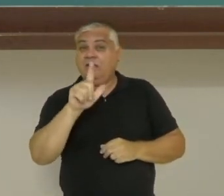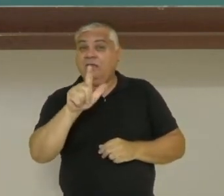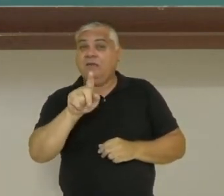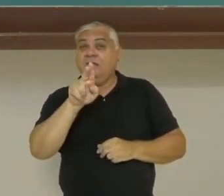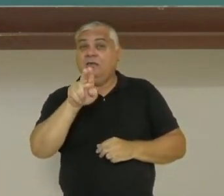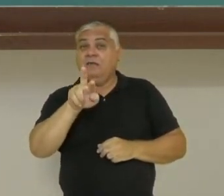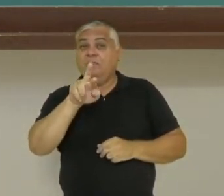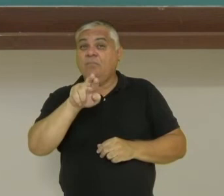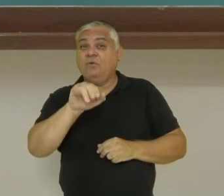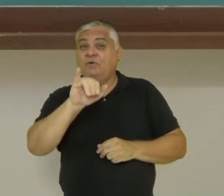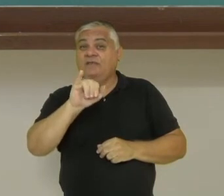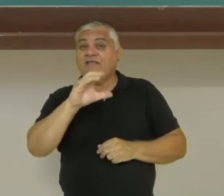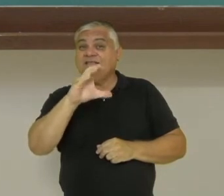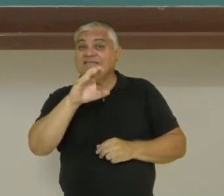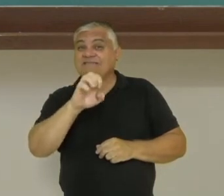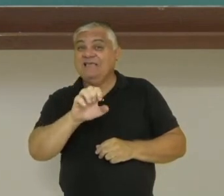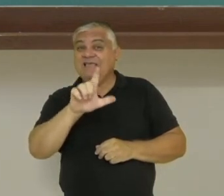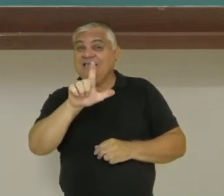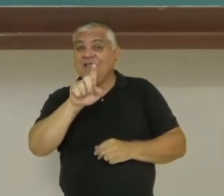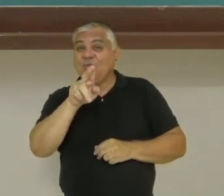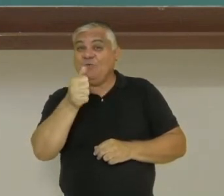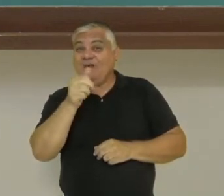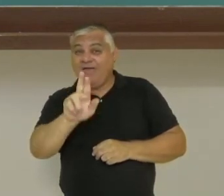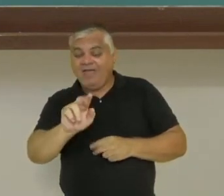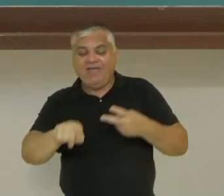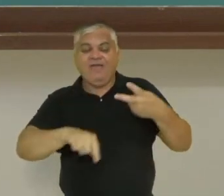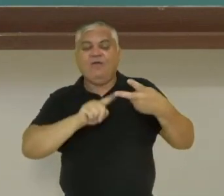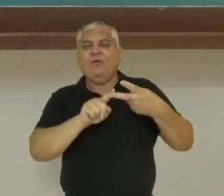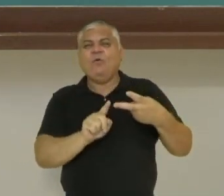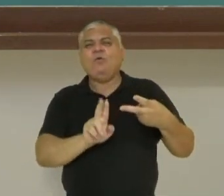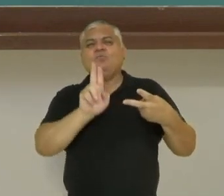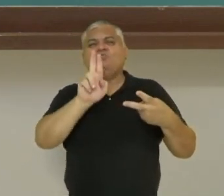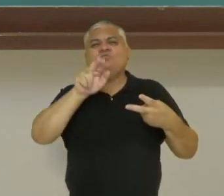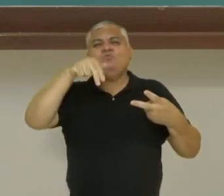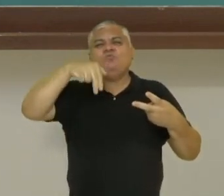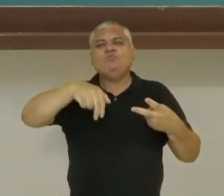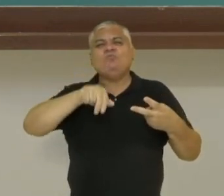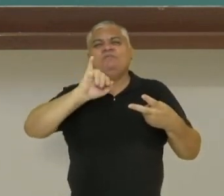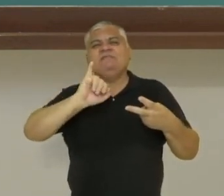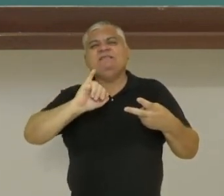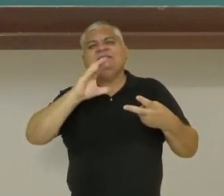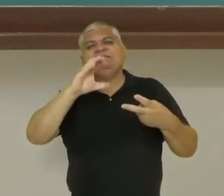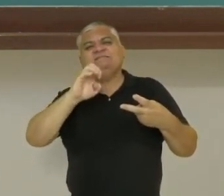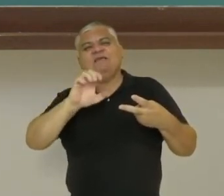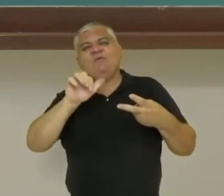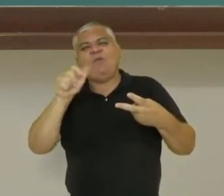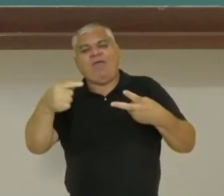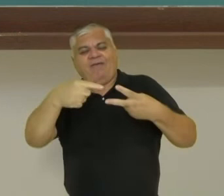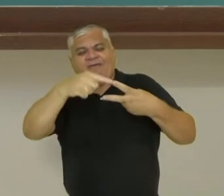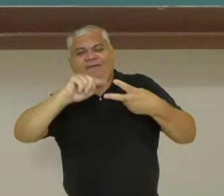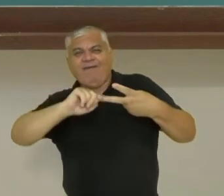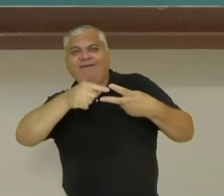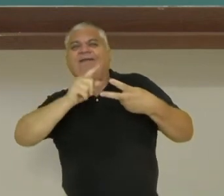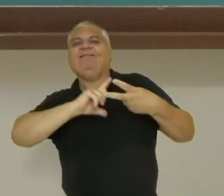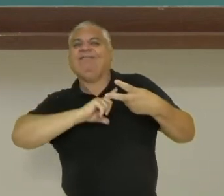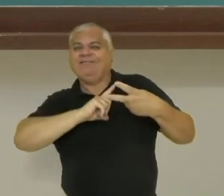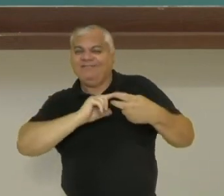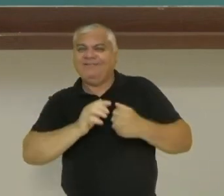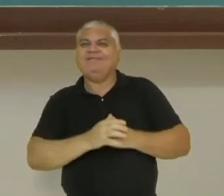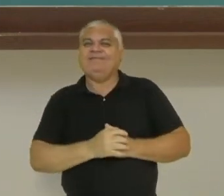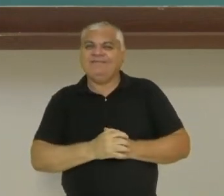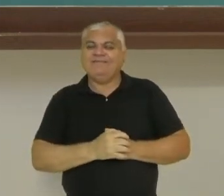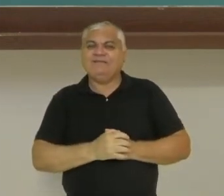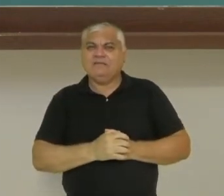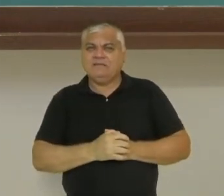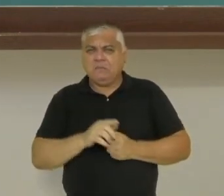ou multicelulares, porque tem muitas células. Mas, professora, me fala uma coisa. Tem algum